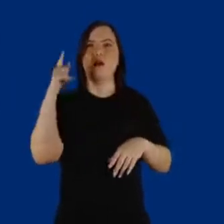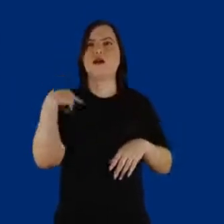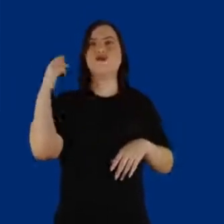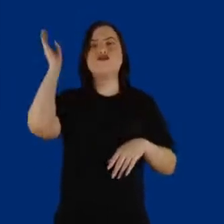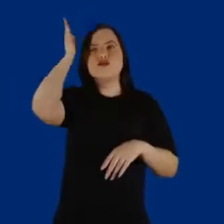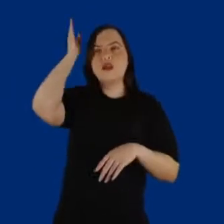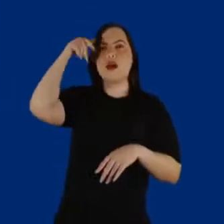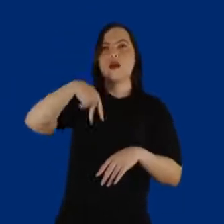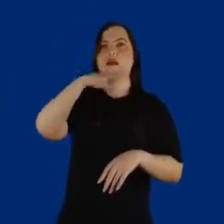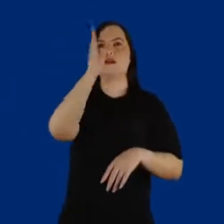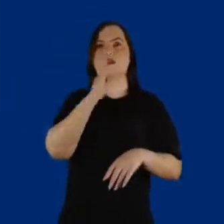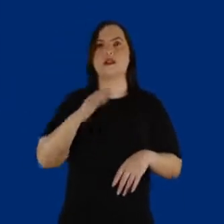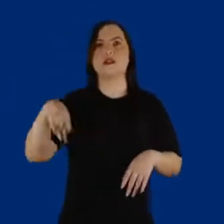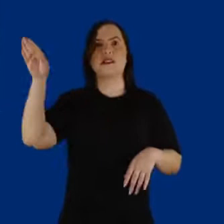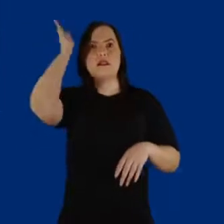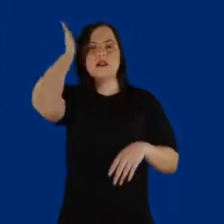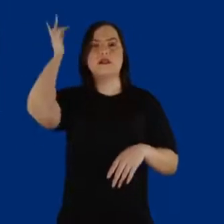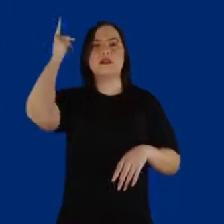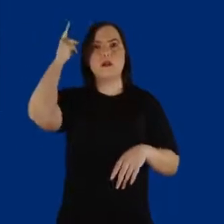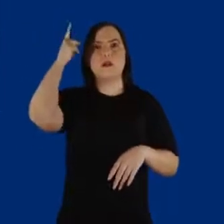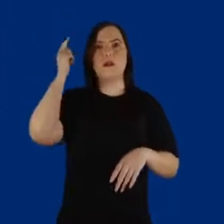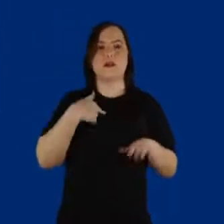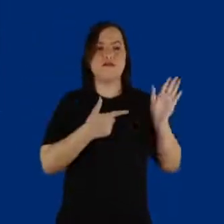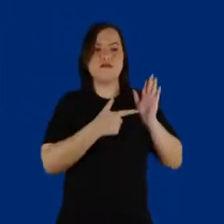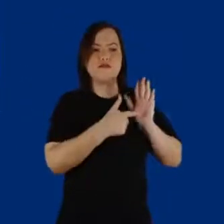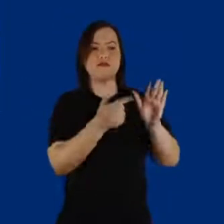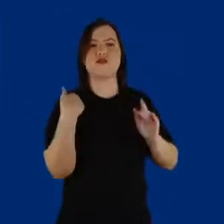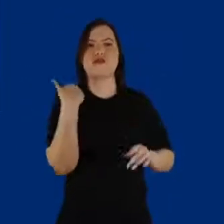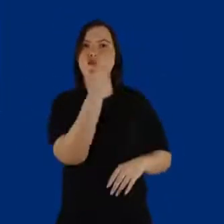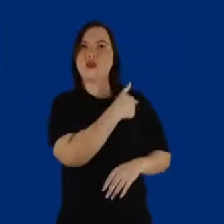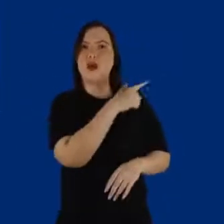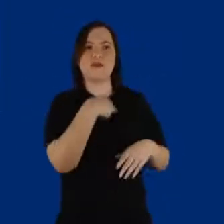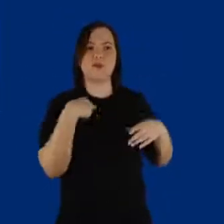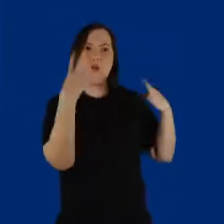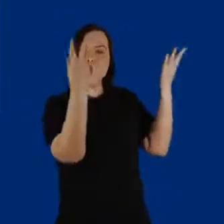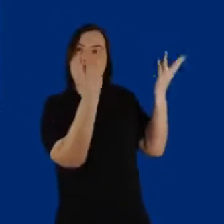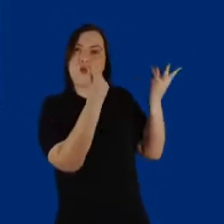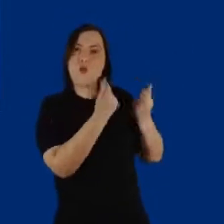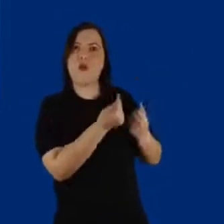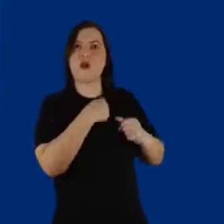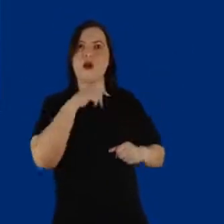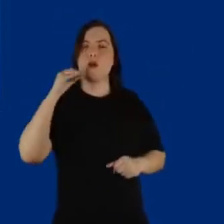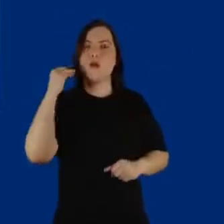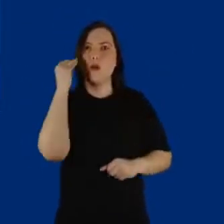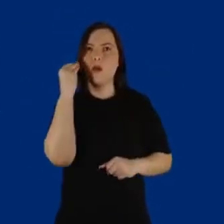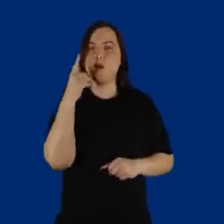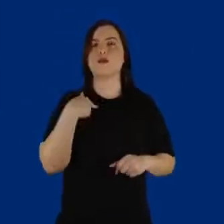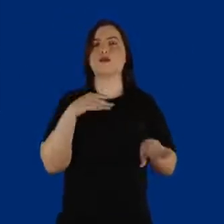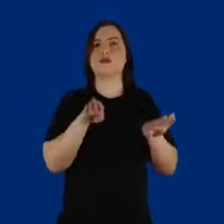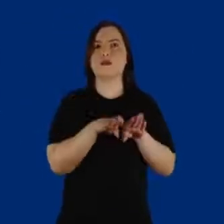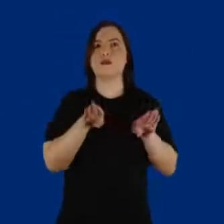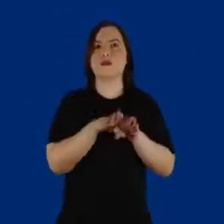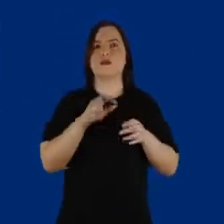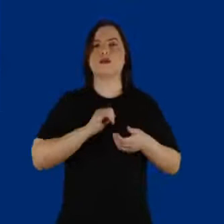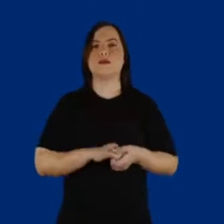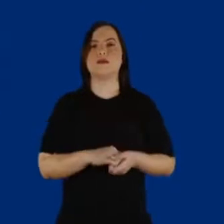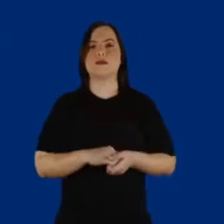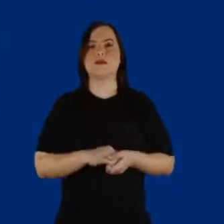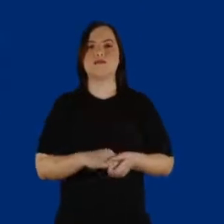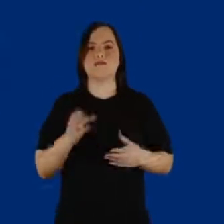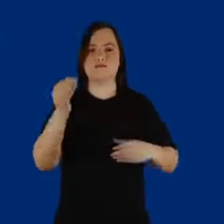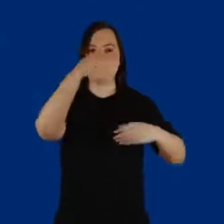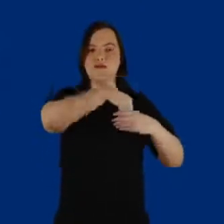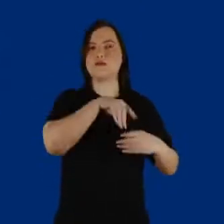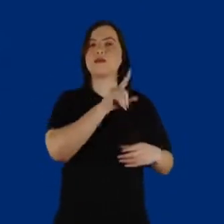no Brasil e o SESC de São Paulo, oferecendo a nós essa qualidade e essa oportunidade de